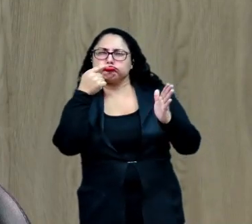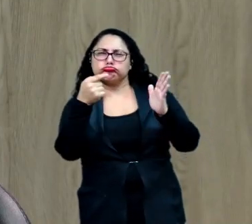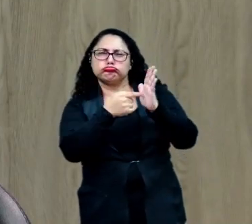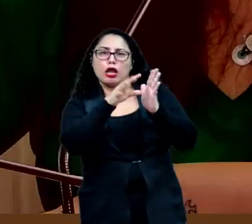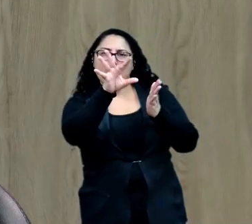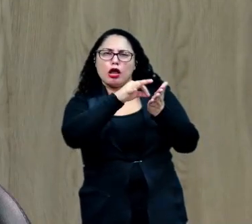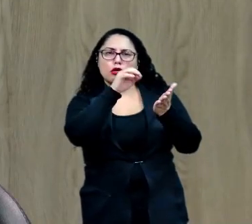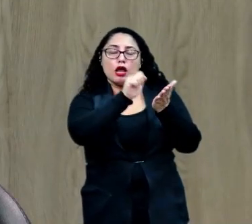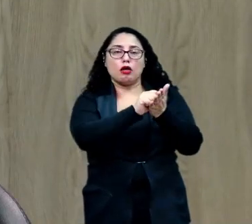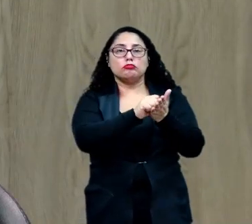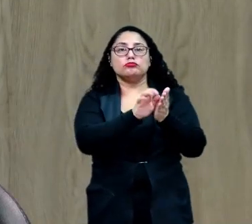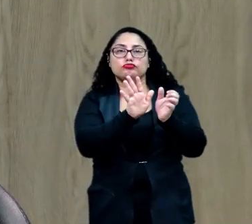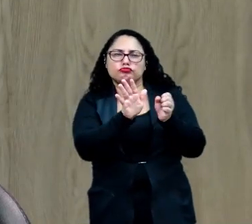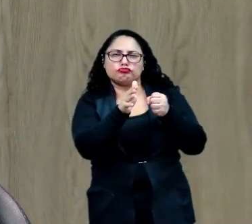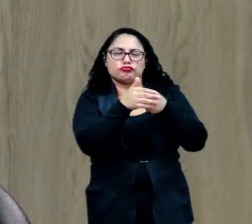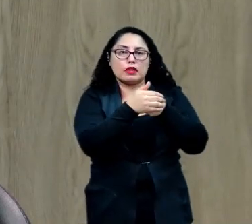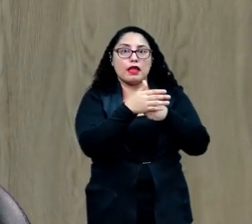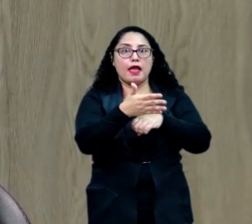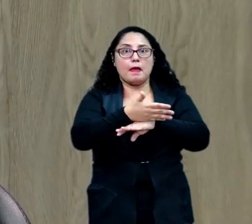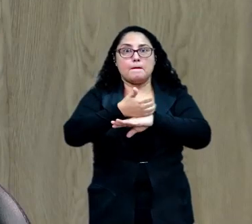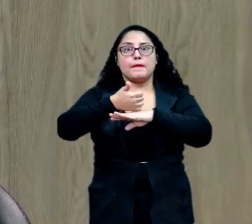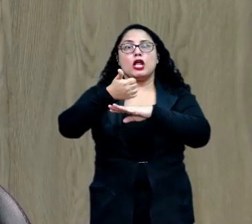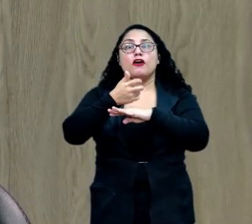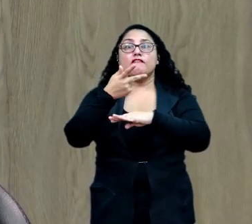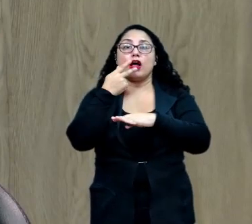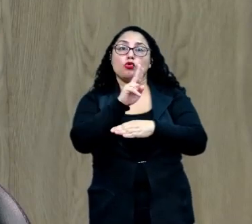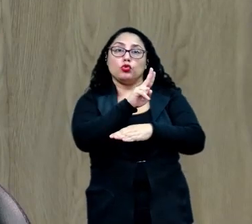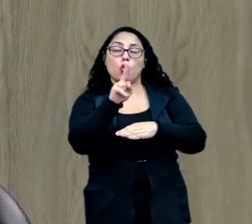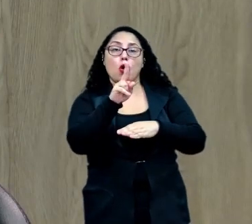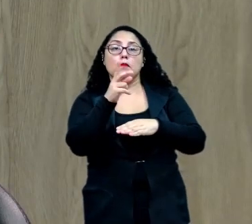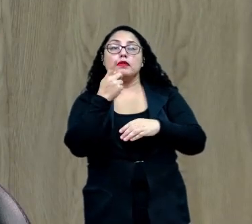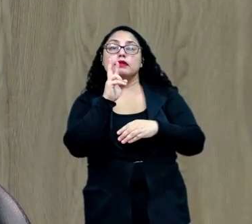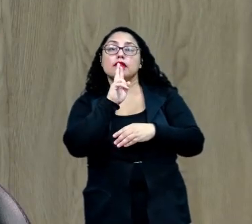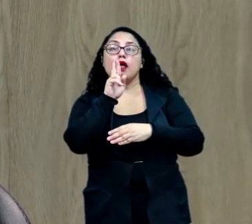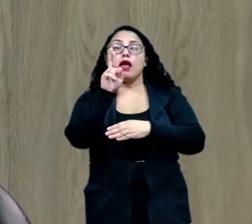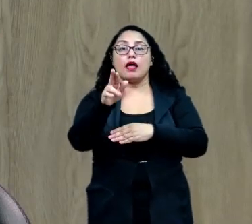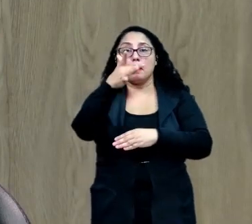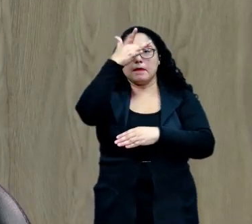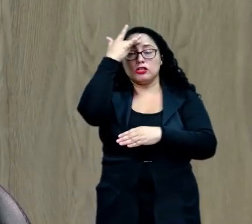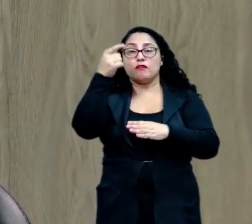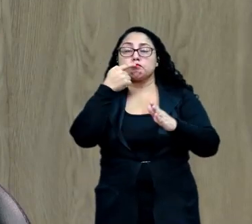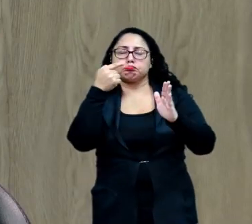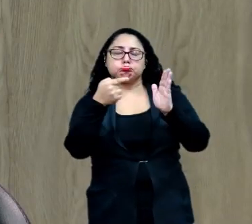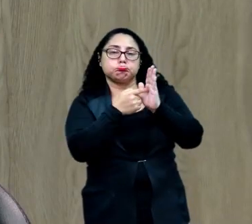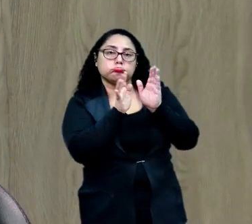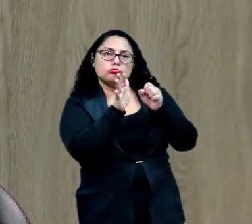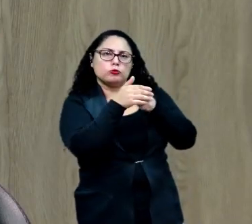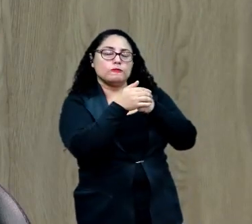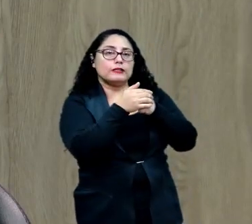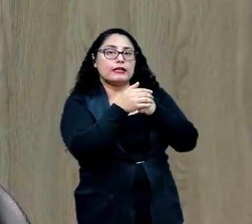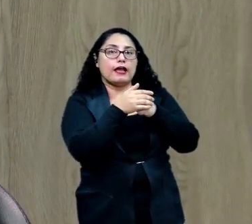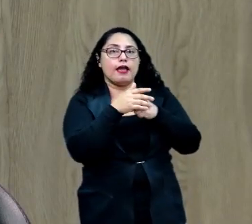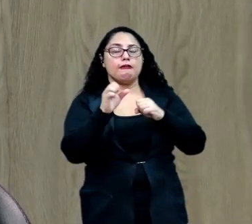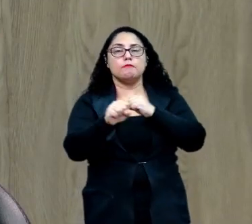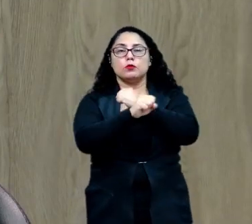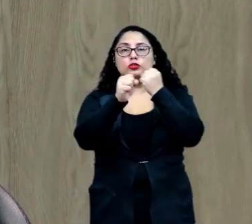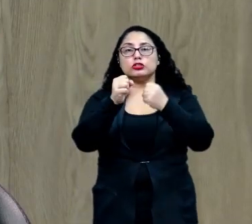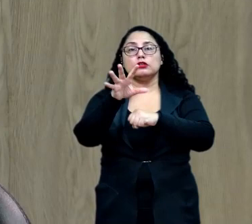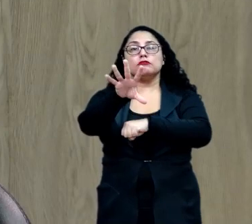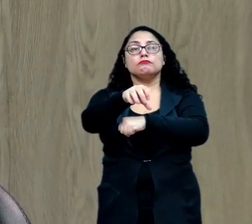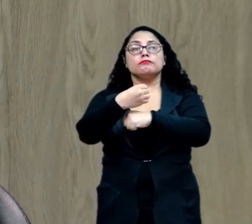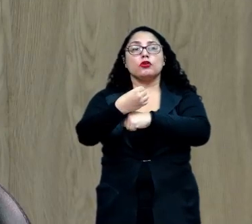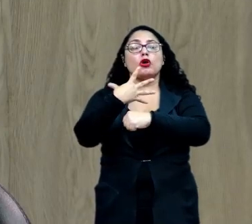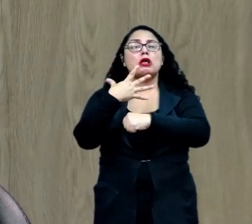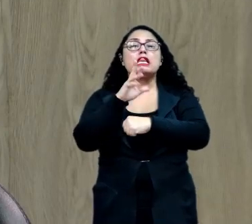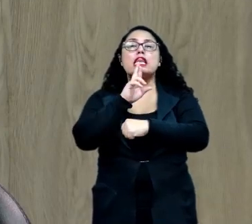anônima, né? Mas é melhor que diga o nome para a gente poder dar um retorno, porque quando a pessoa faz uma denúncia anônima, não tem como a ouvidoria dar uma